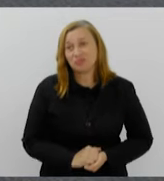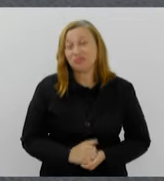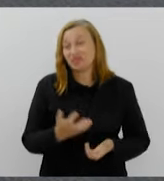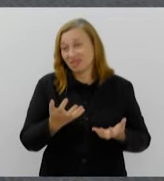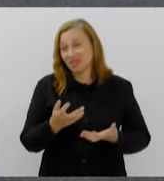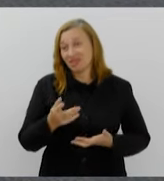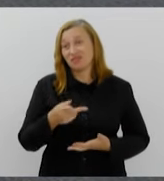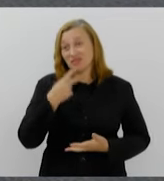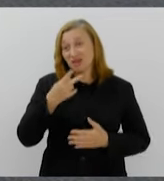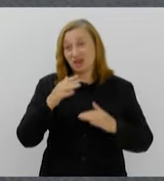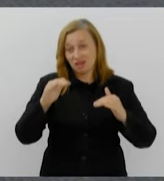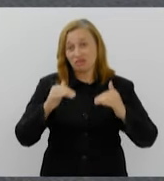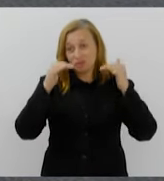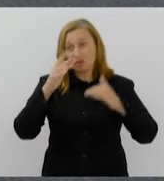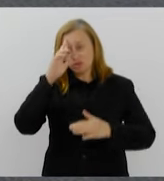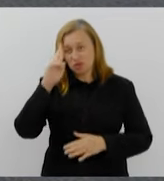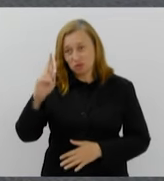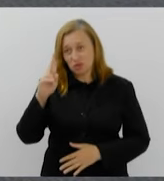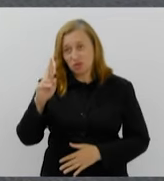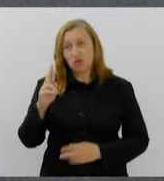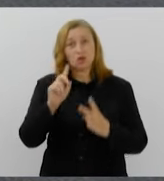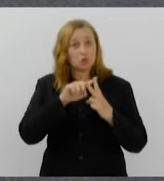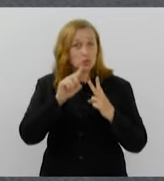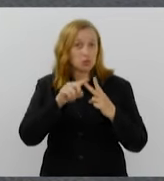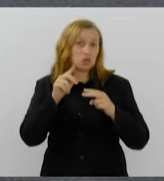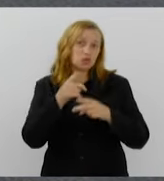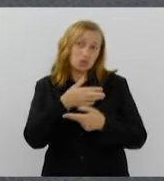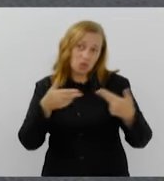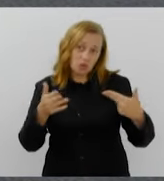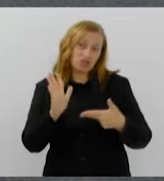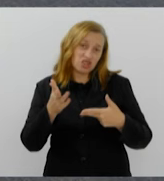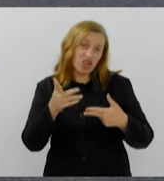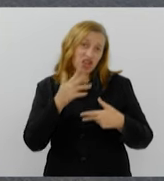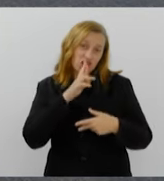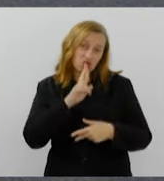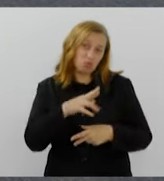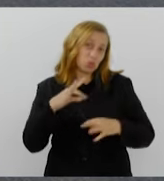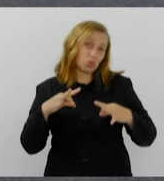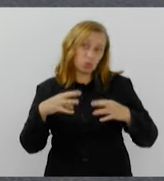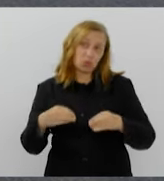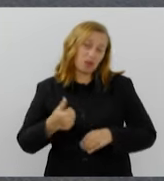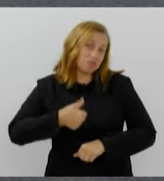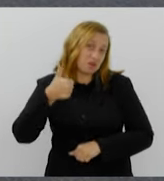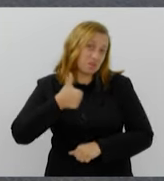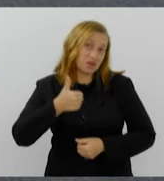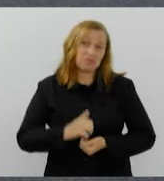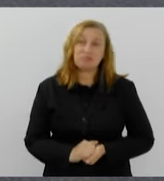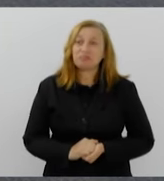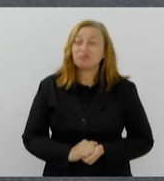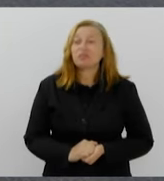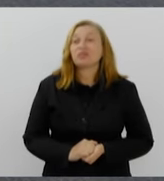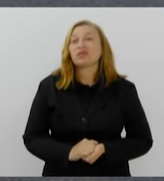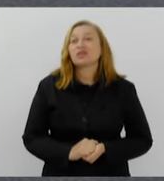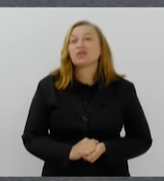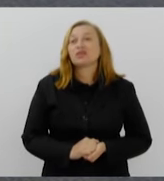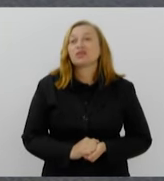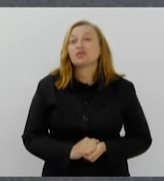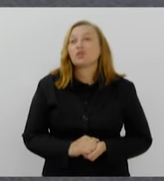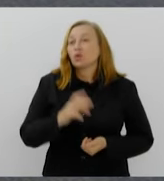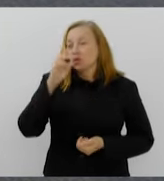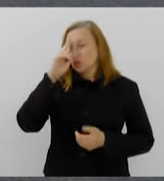dizer para vossa excelência duas coisas só porque essas duas coisas já respondem A primeira é vossa